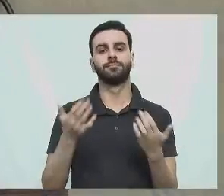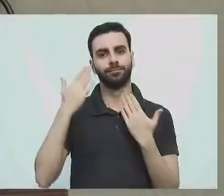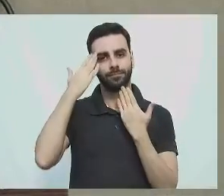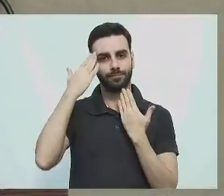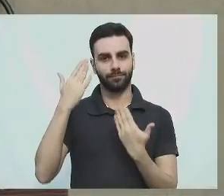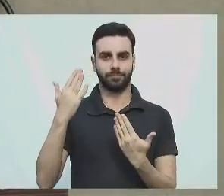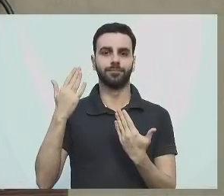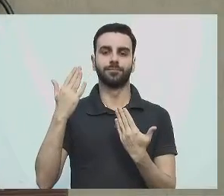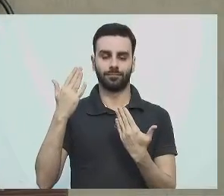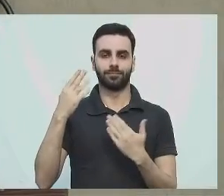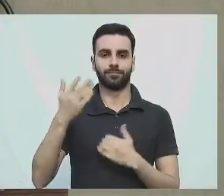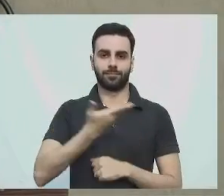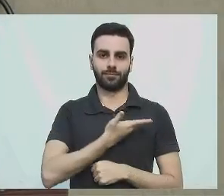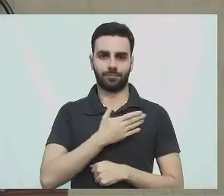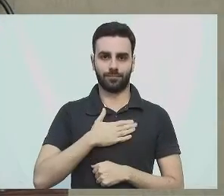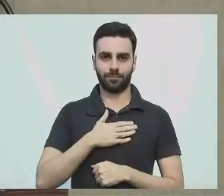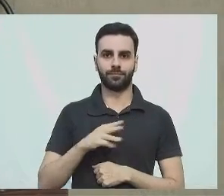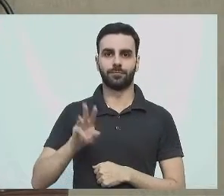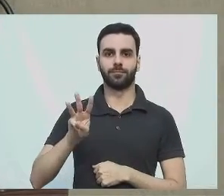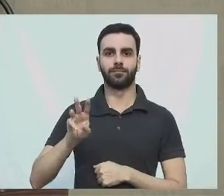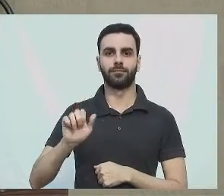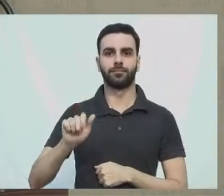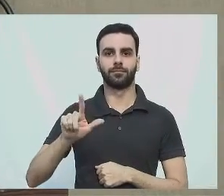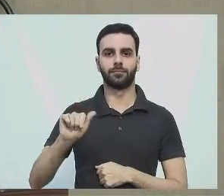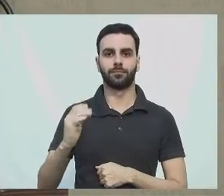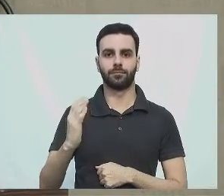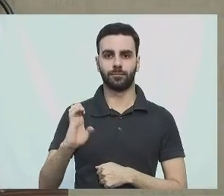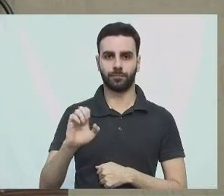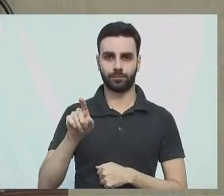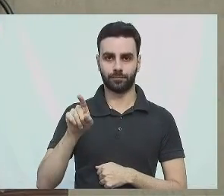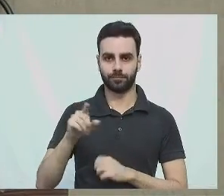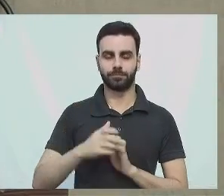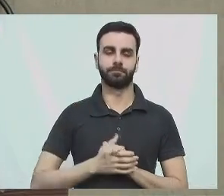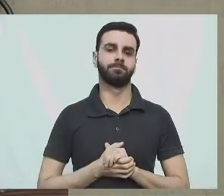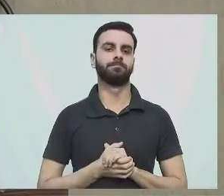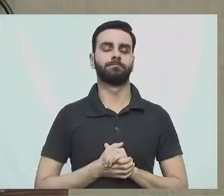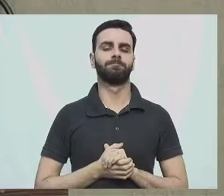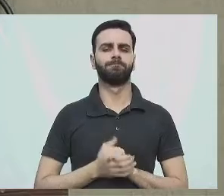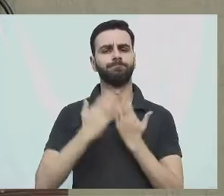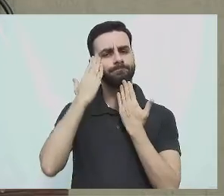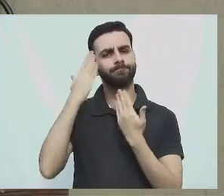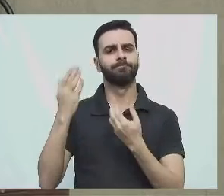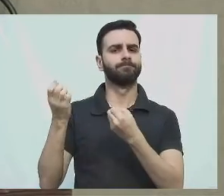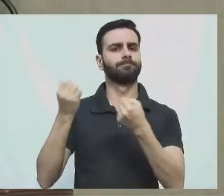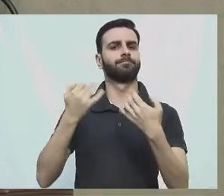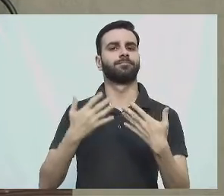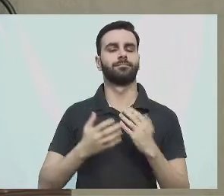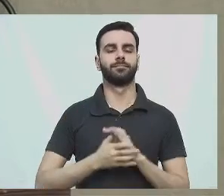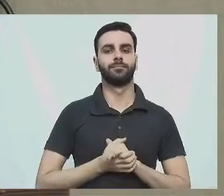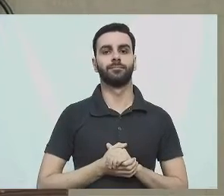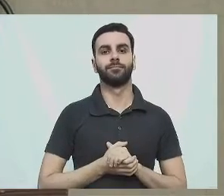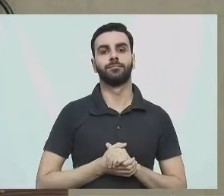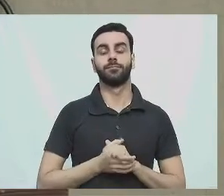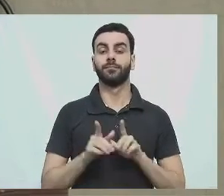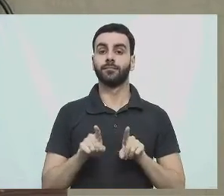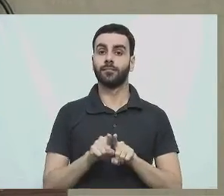agradecer o meu amigo Wallace pelas palavras. Muito obrigado, Wallace. Quero